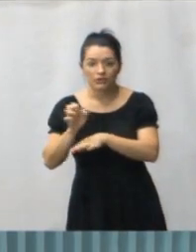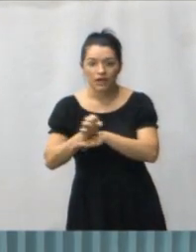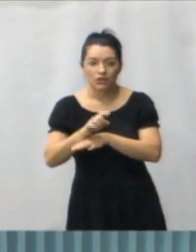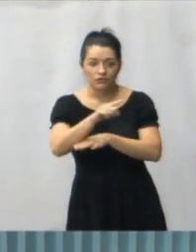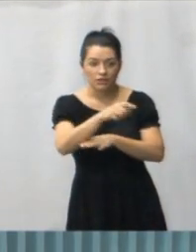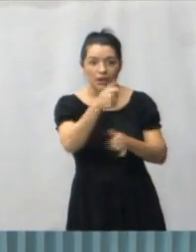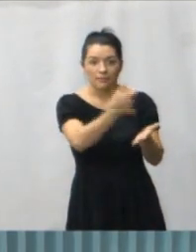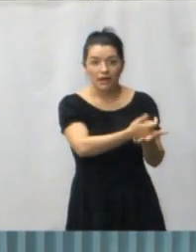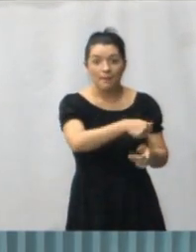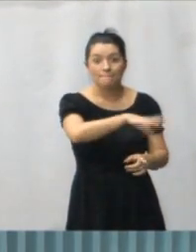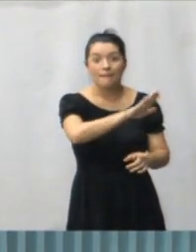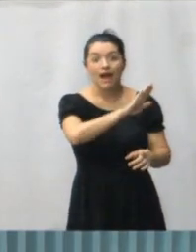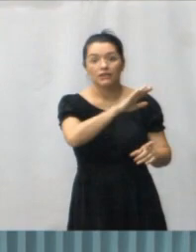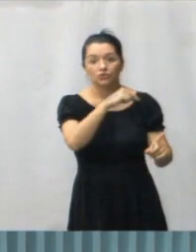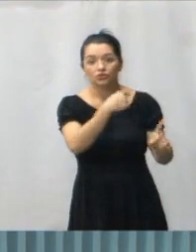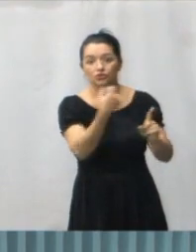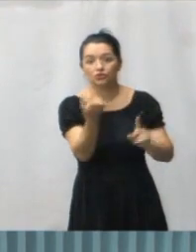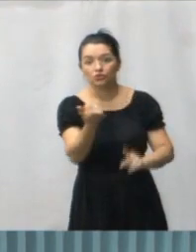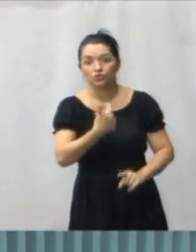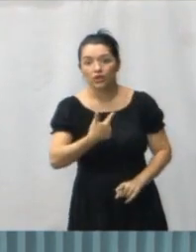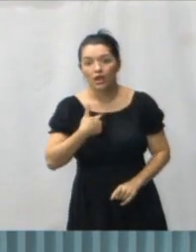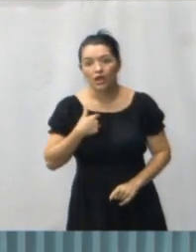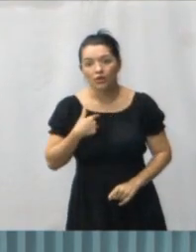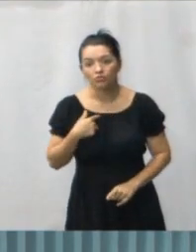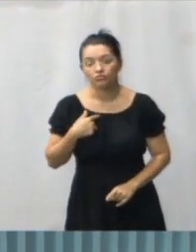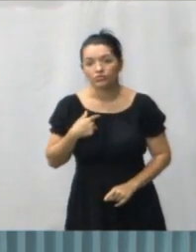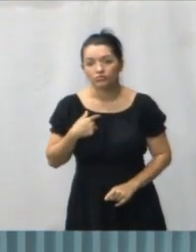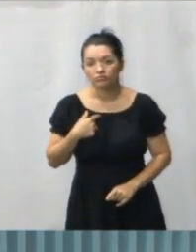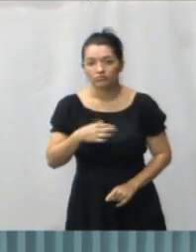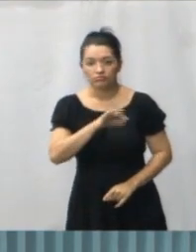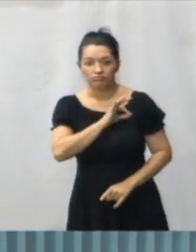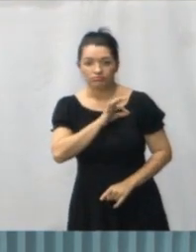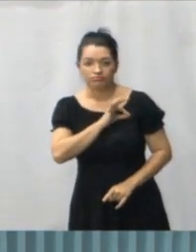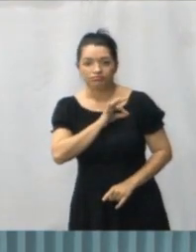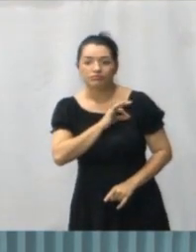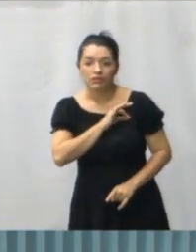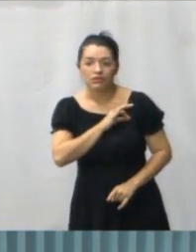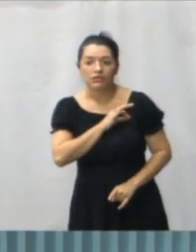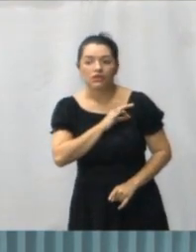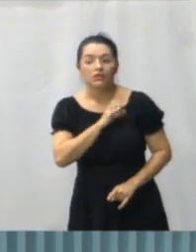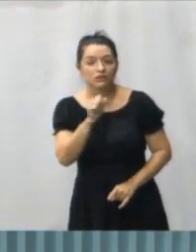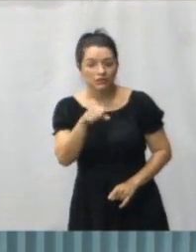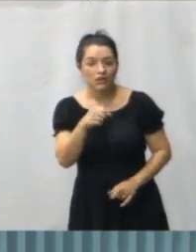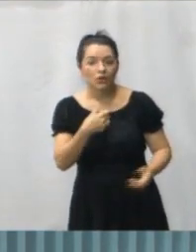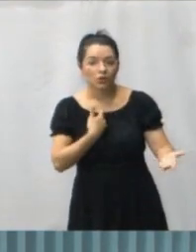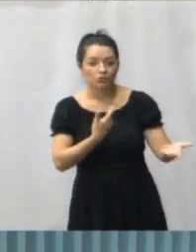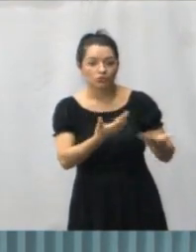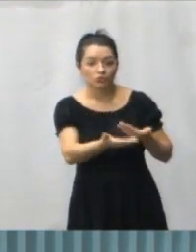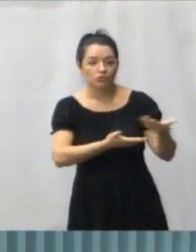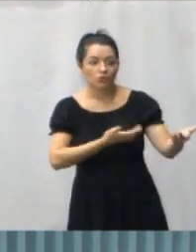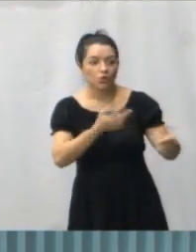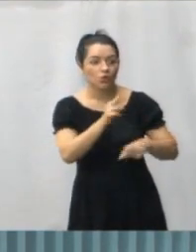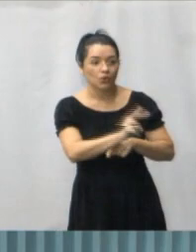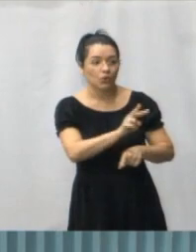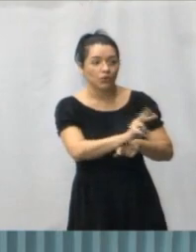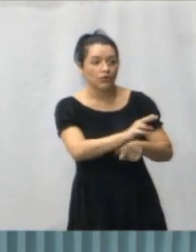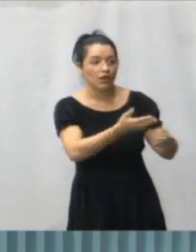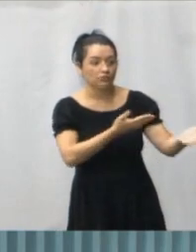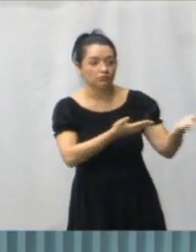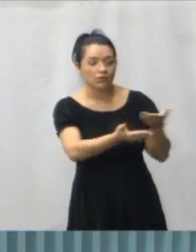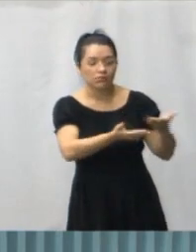polícia. Então, que façamos isso. Cuidamos um dos outros, vamos evoluindo e aos poucos a gente chega lá.